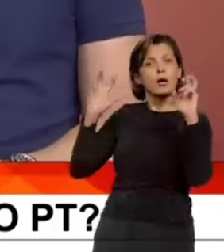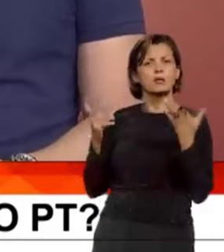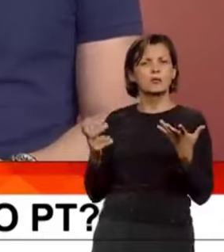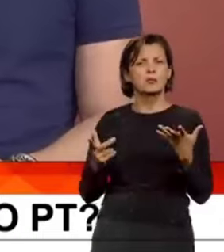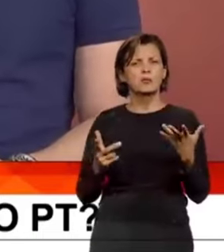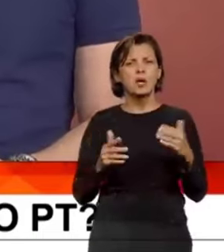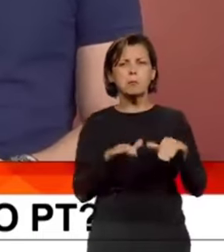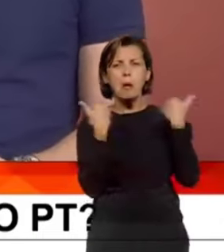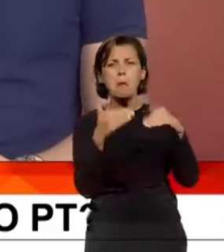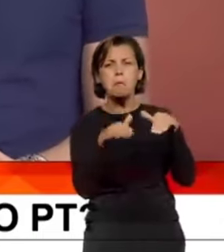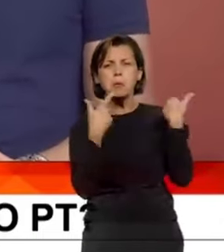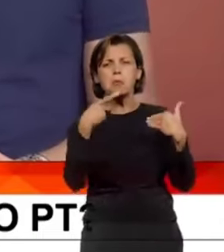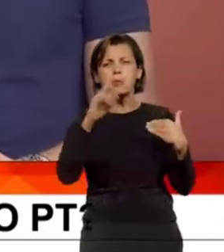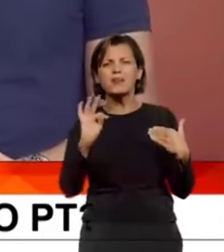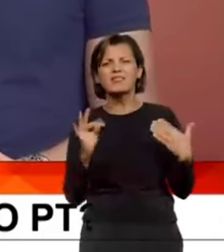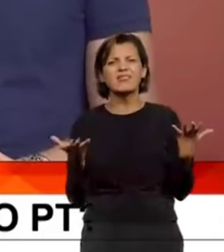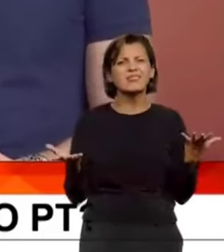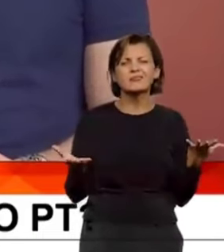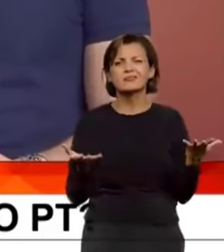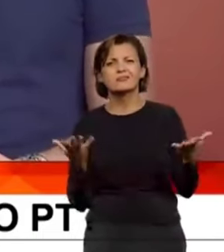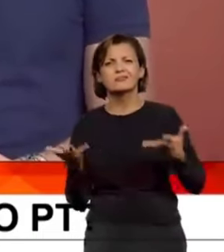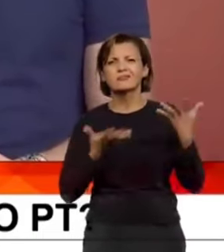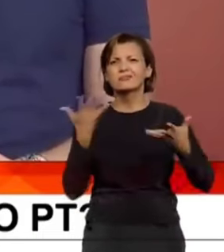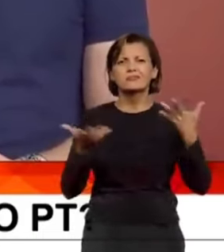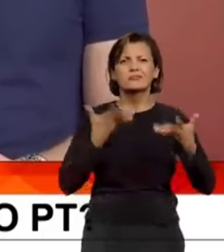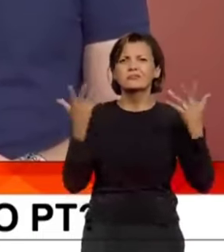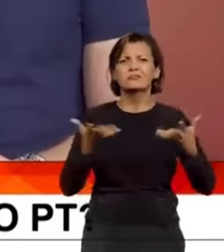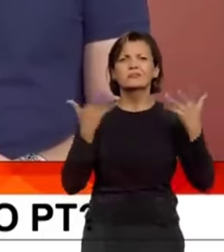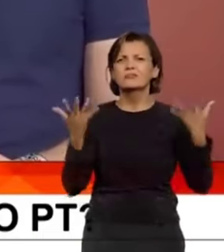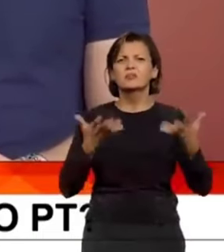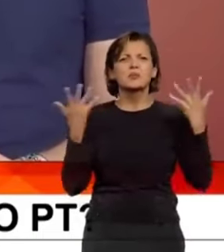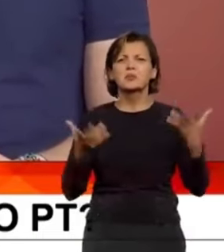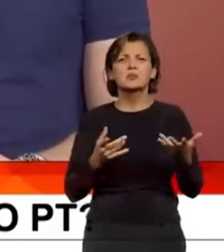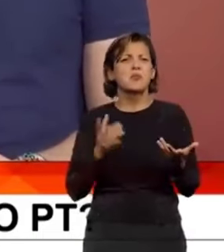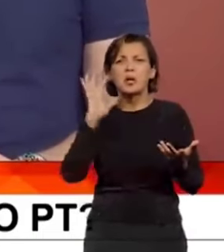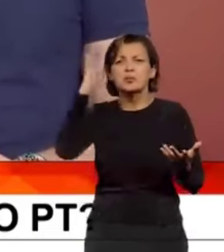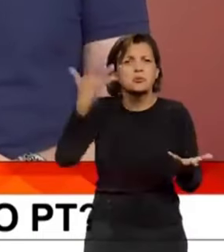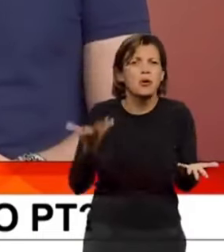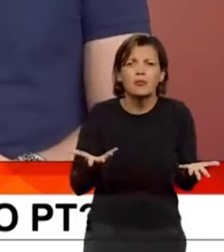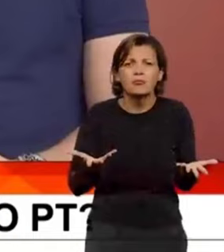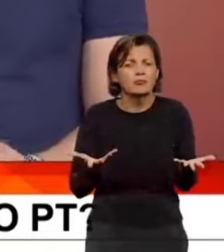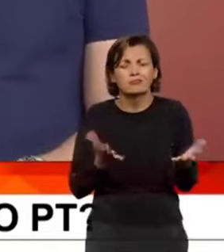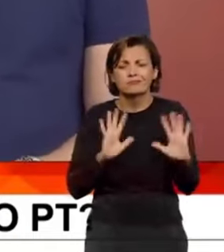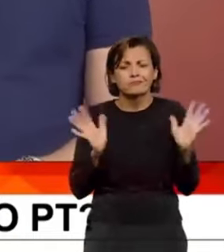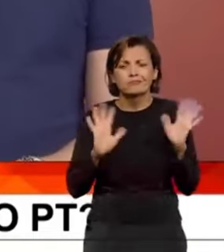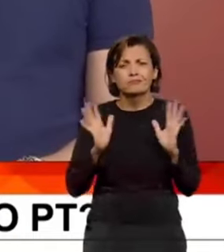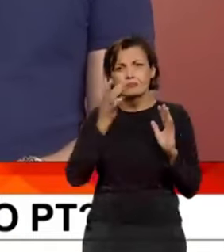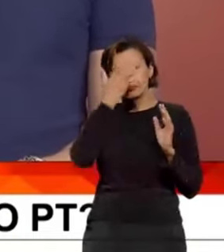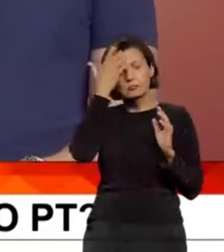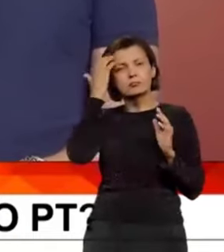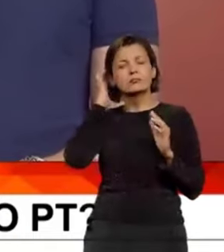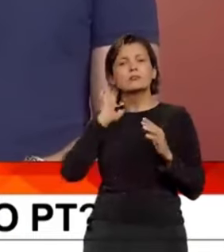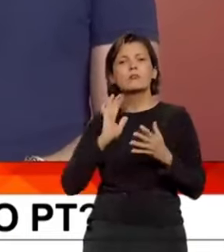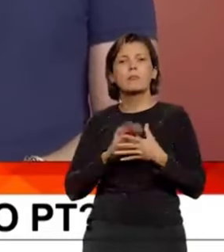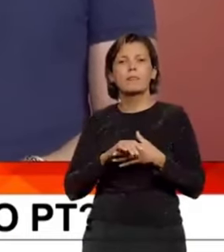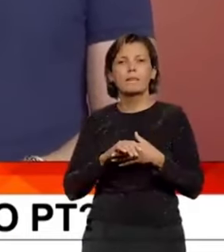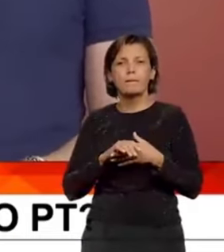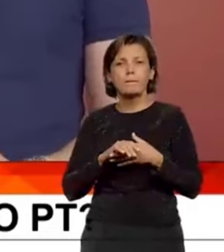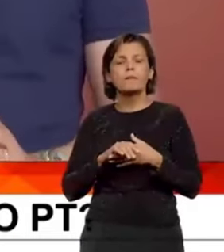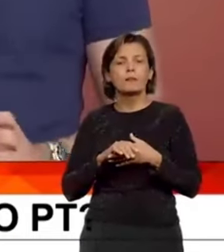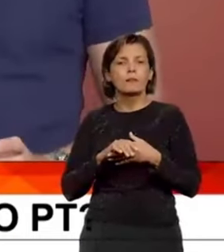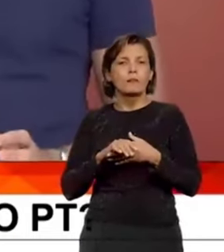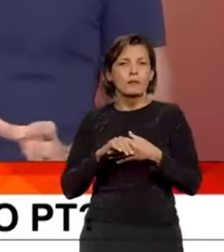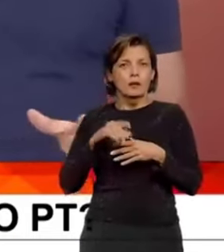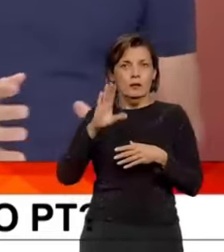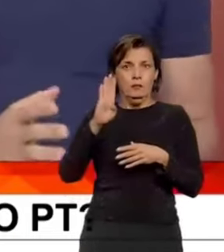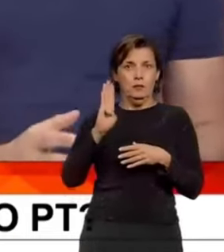porque ataca o PT em números esse tratofer estratosféricos não resolve nosso problema tá vamos lá as três aí ele